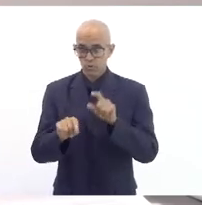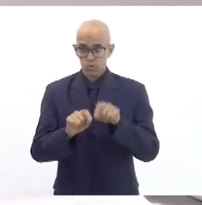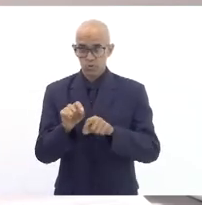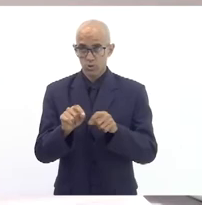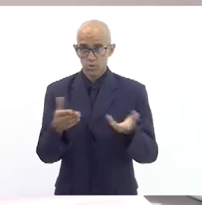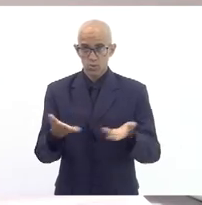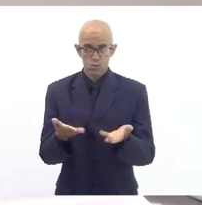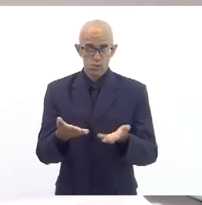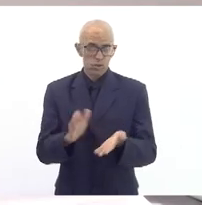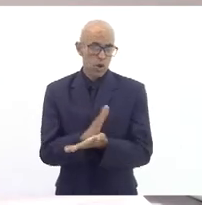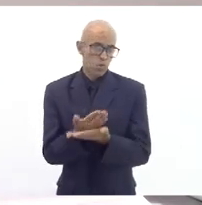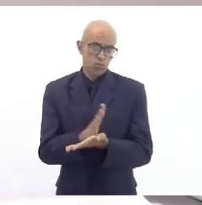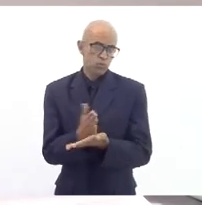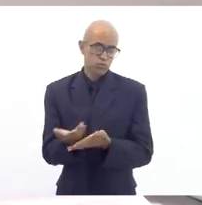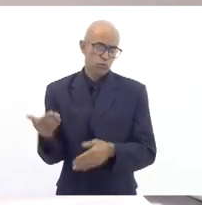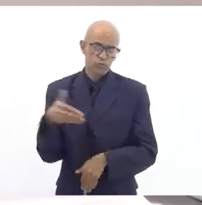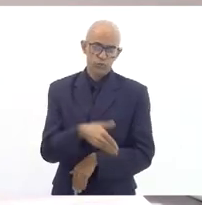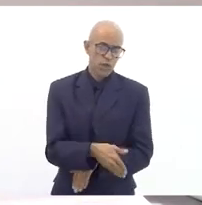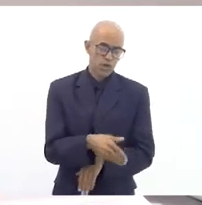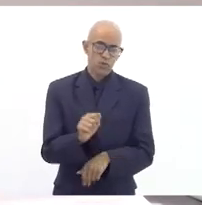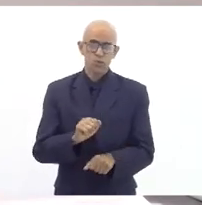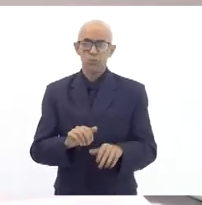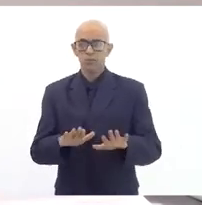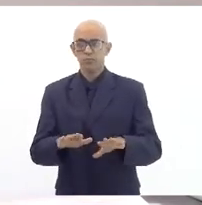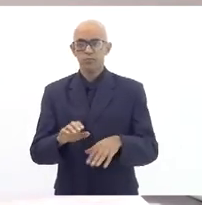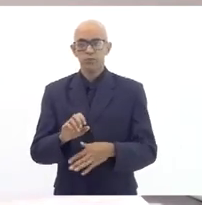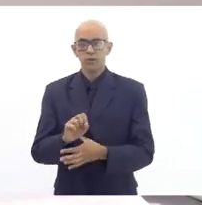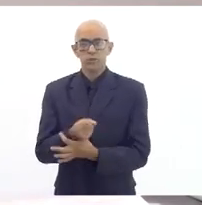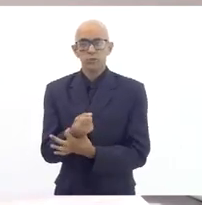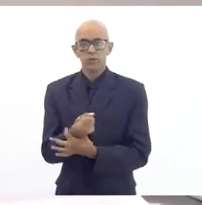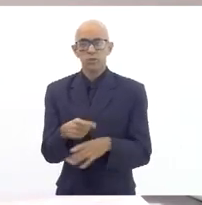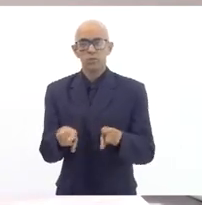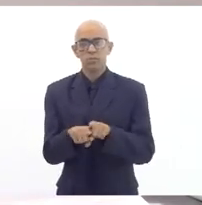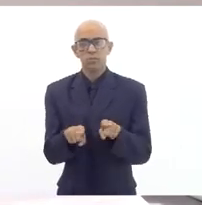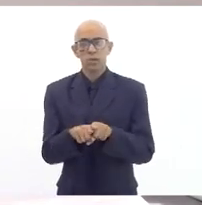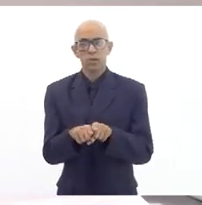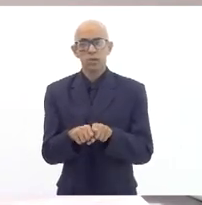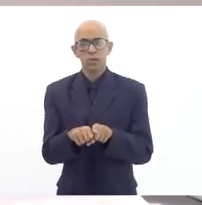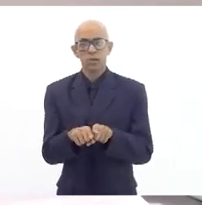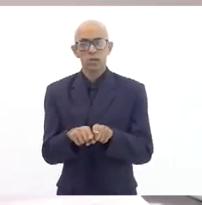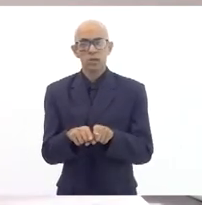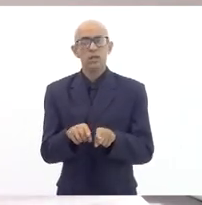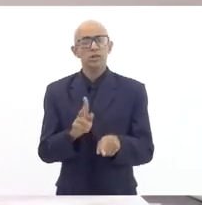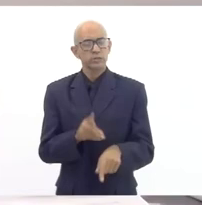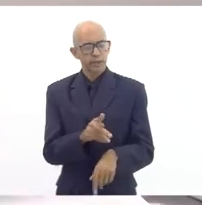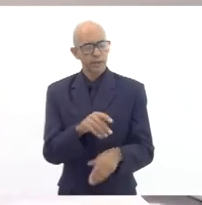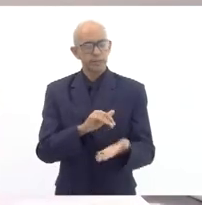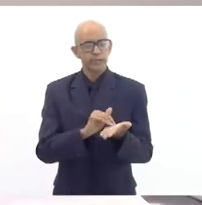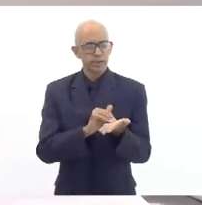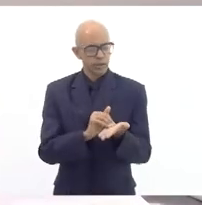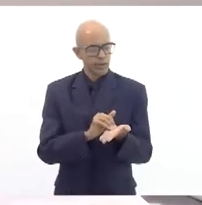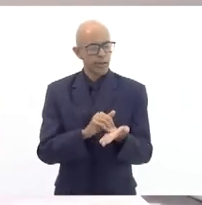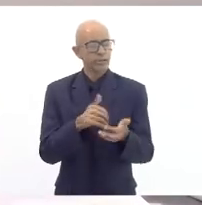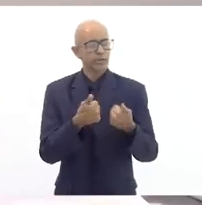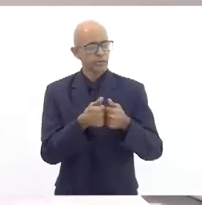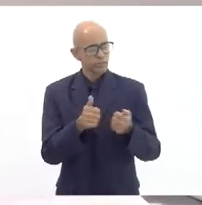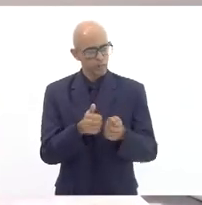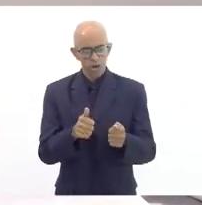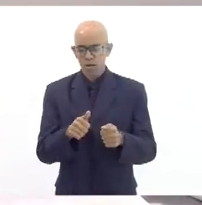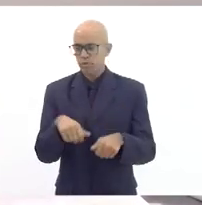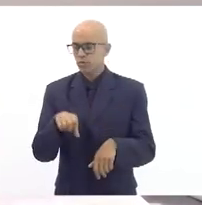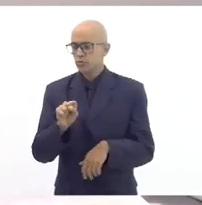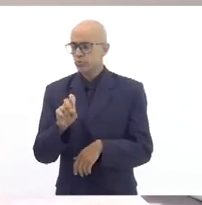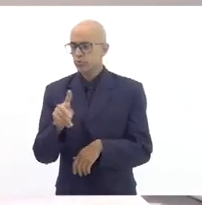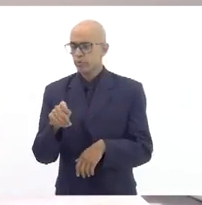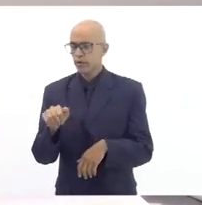não estava presente aqui a área da segurança, e na próxima reunião também não vai estar. Vai ser só a Secretaria de Transporte, Supervia, a